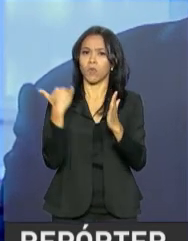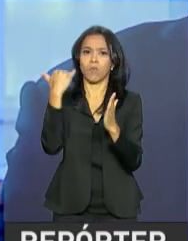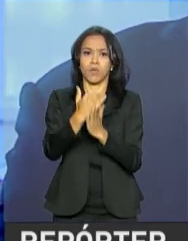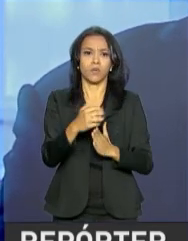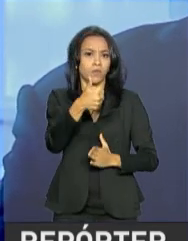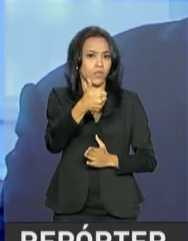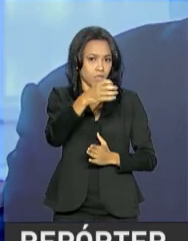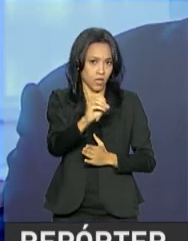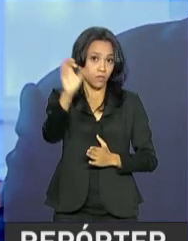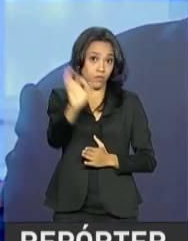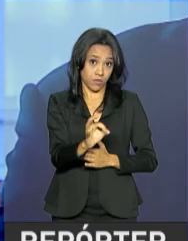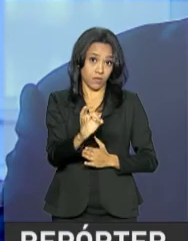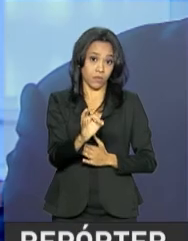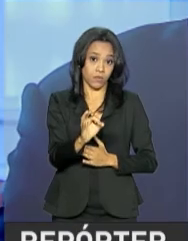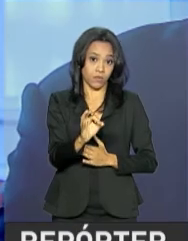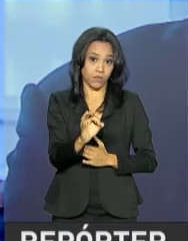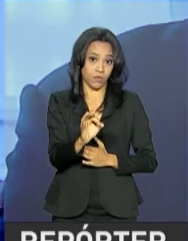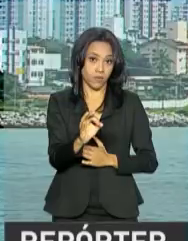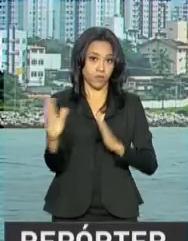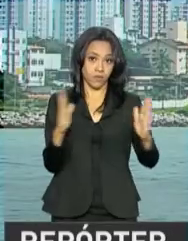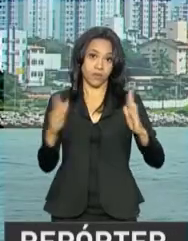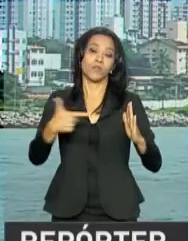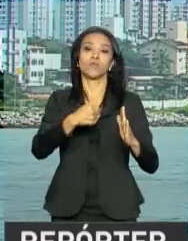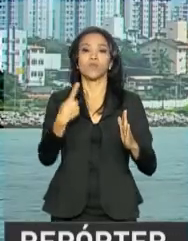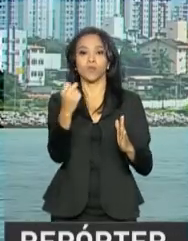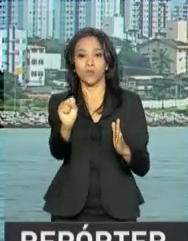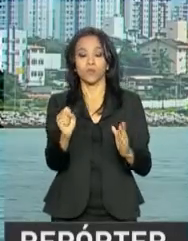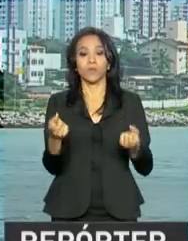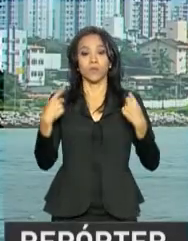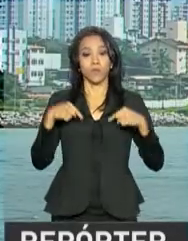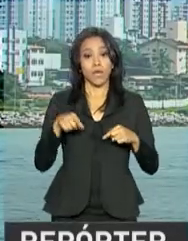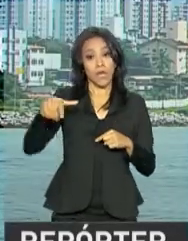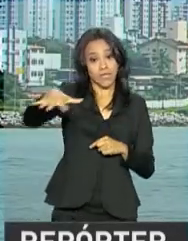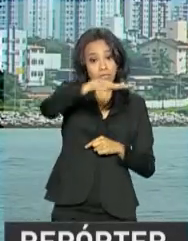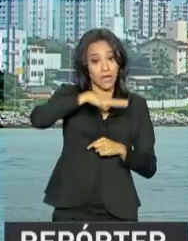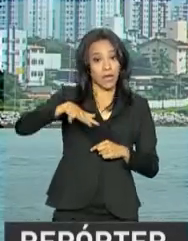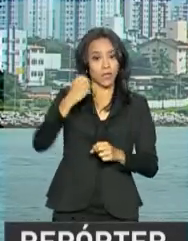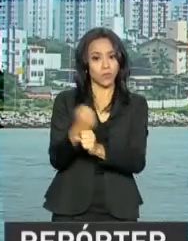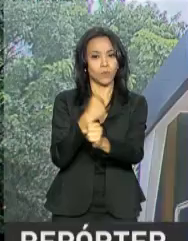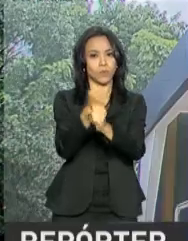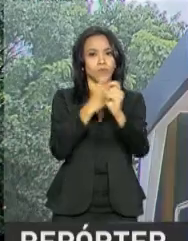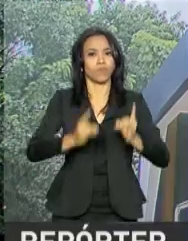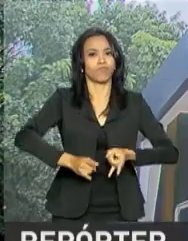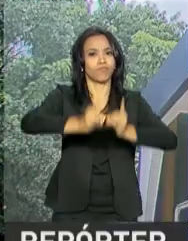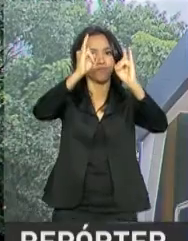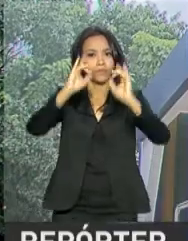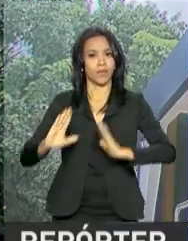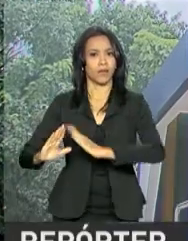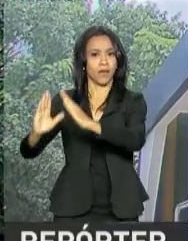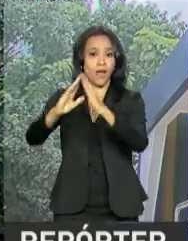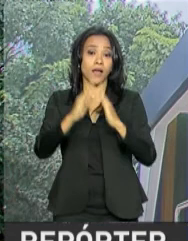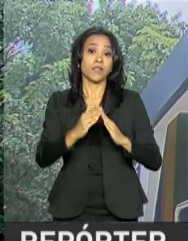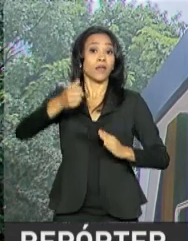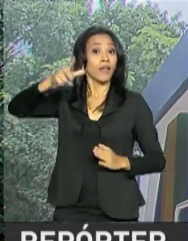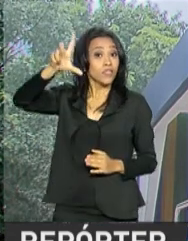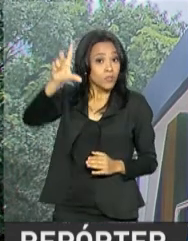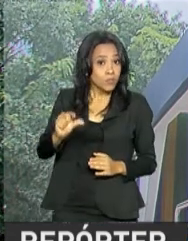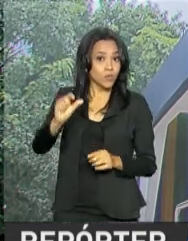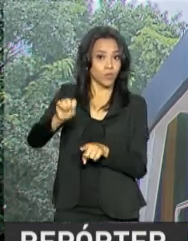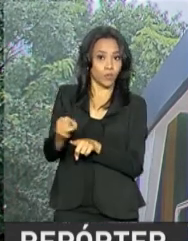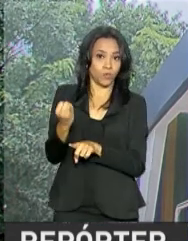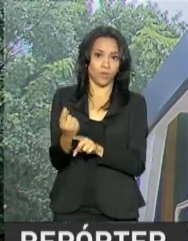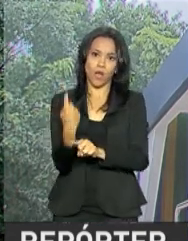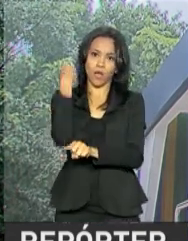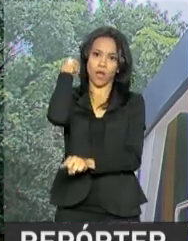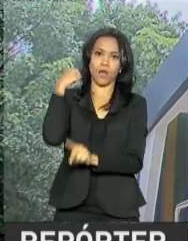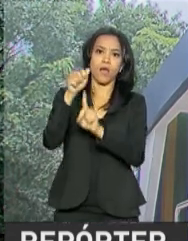neste ano 2000 e 2008 o mercado imobiliário já mostra reação com a nova queda de juros anunciada em abril